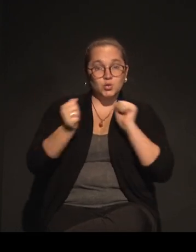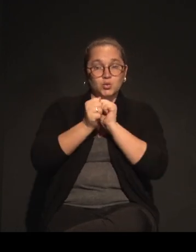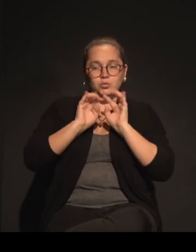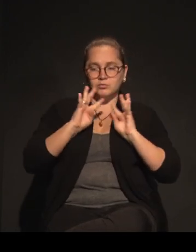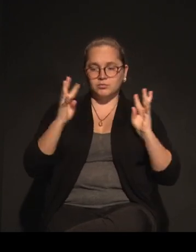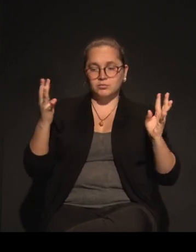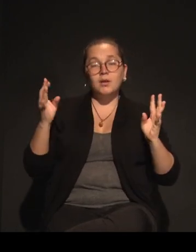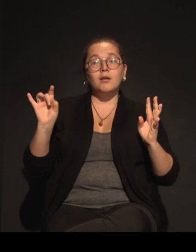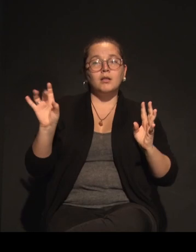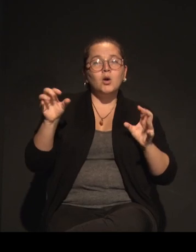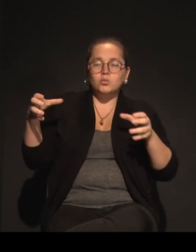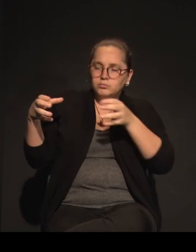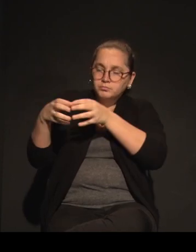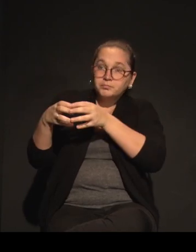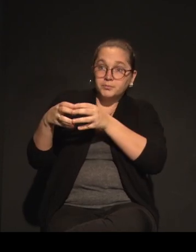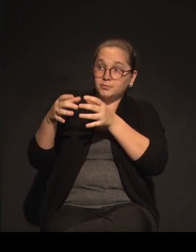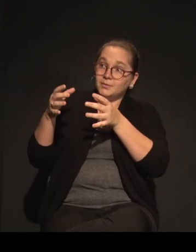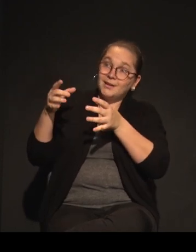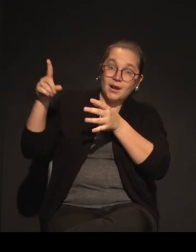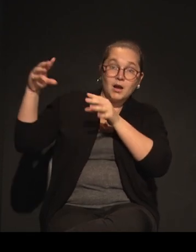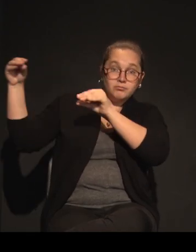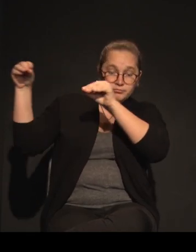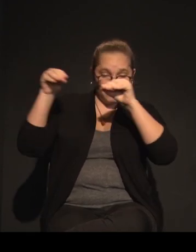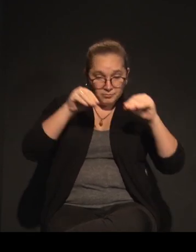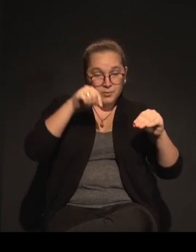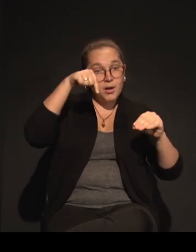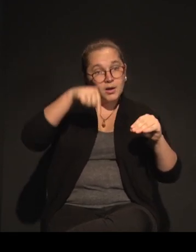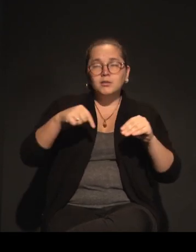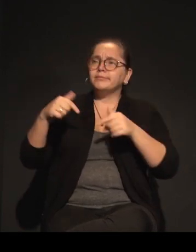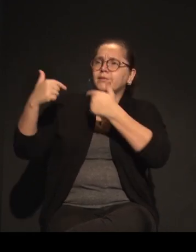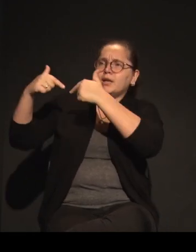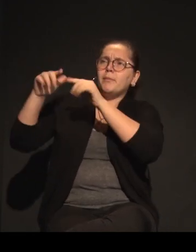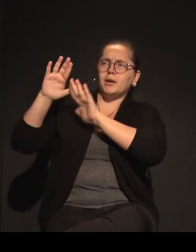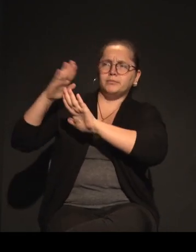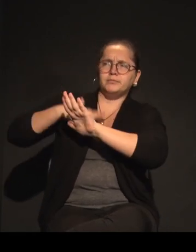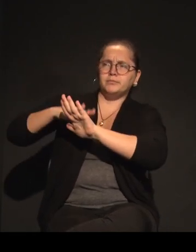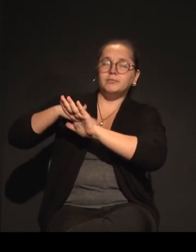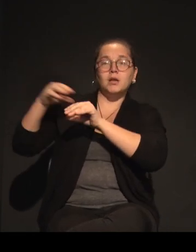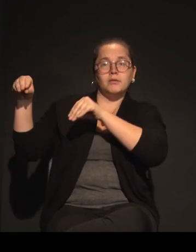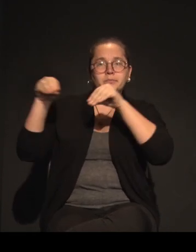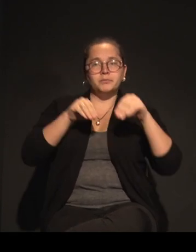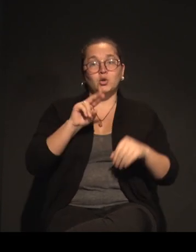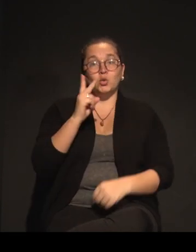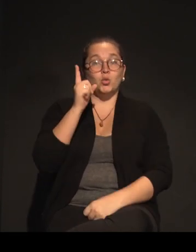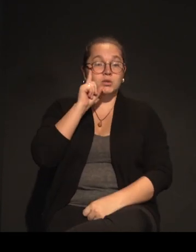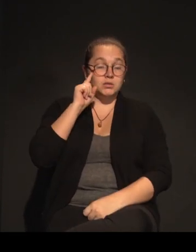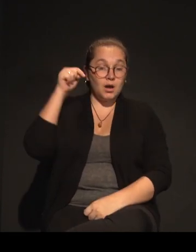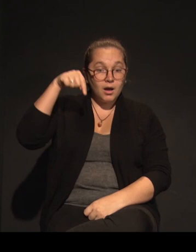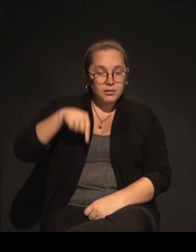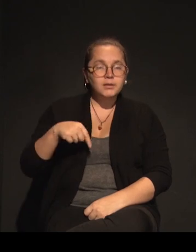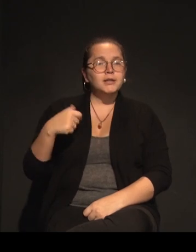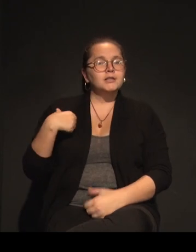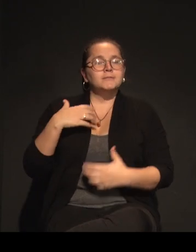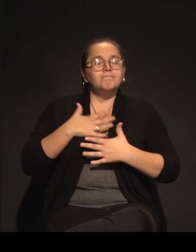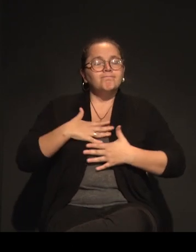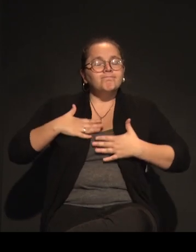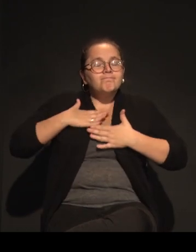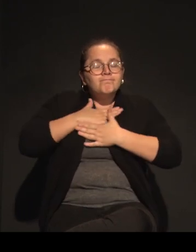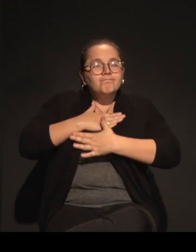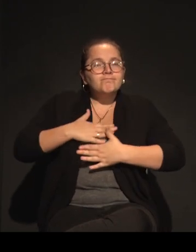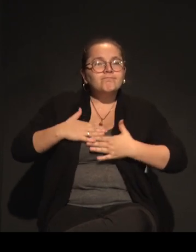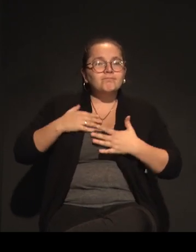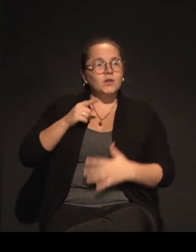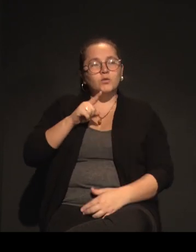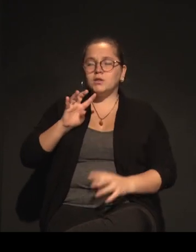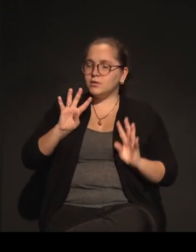suas comunidades suas casas seus trabalhos lá passar esses dois dias com gente a gente se sente honrado com a presença de